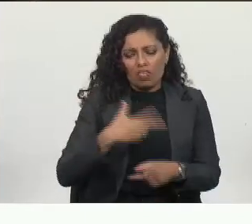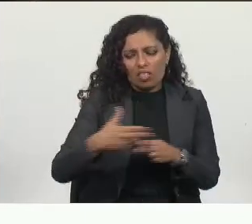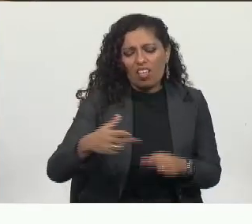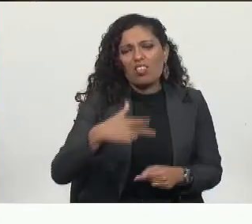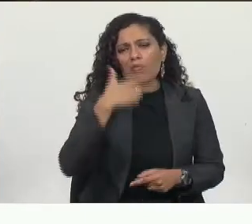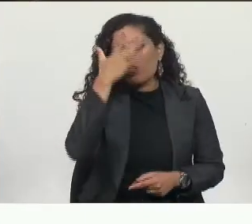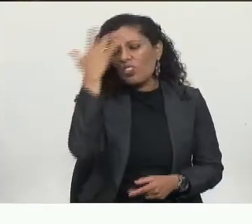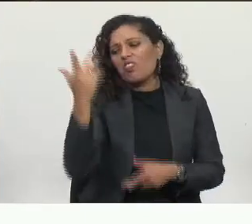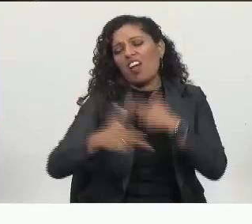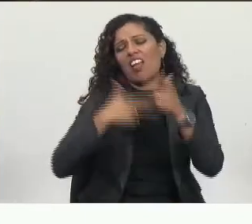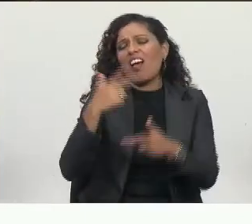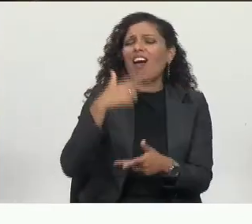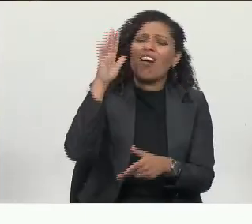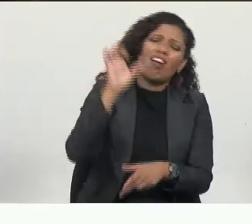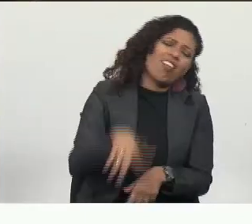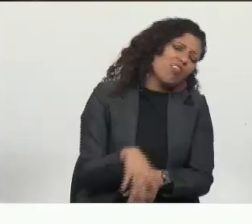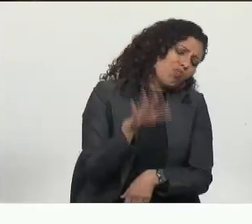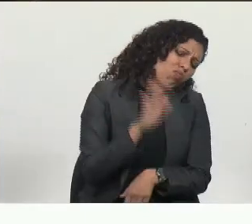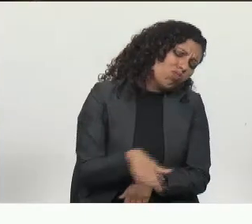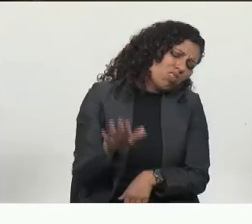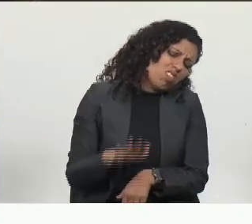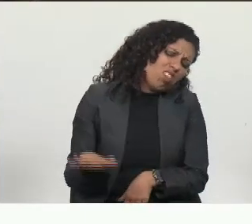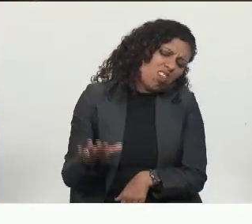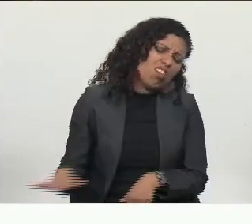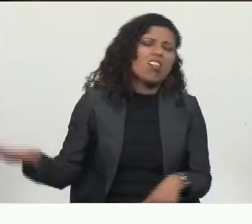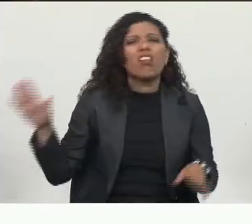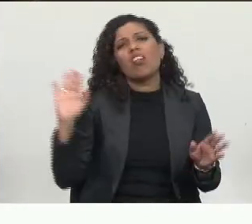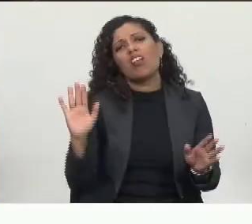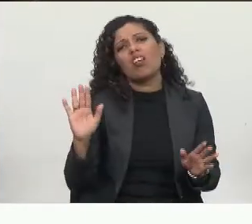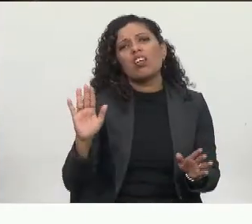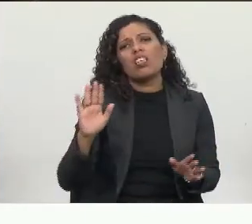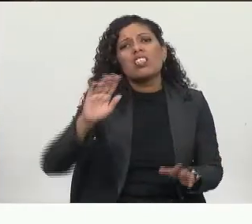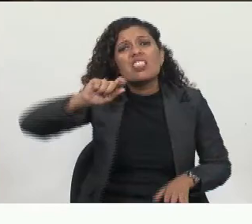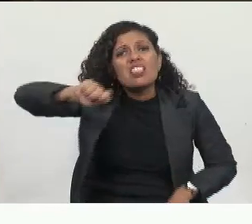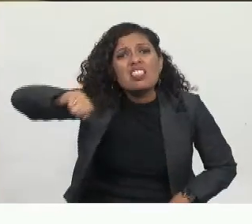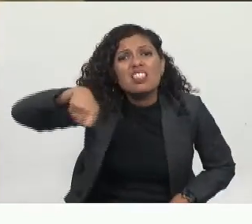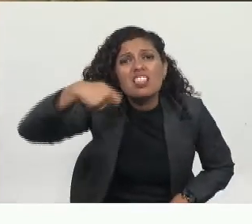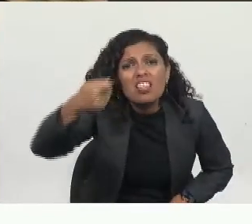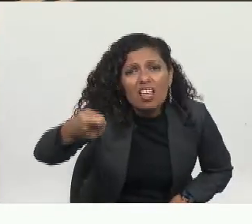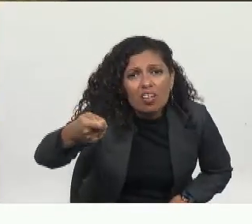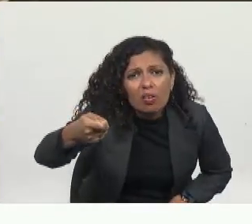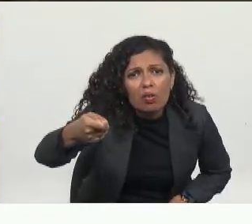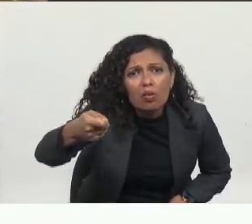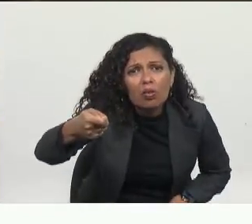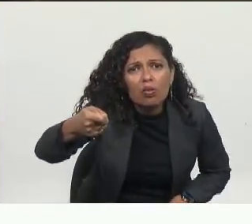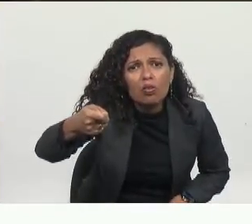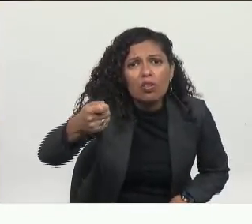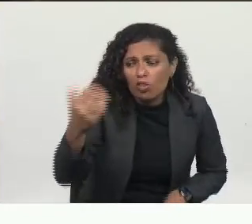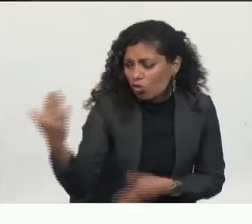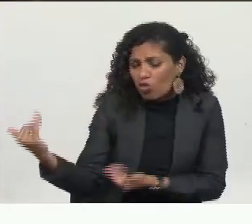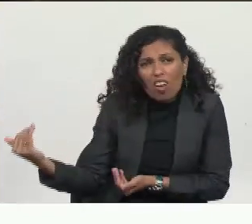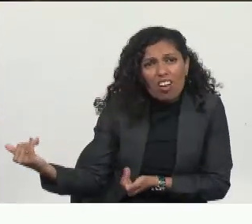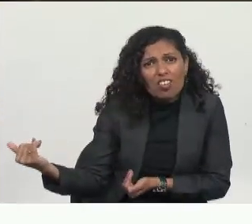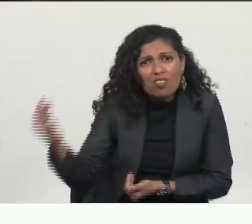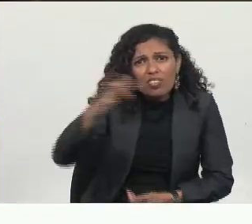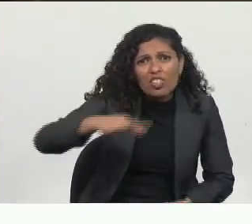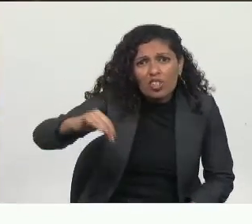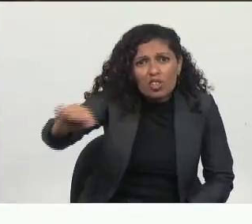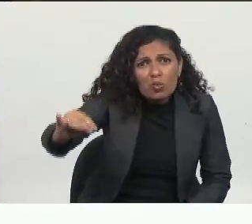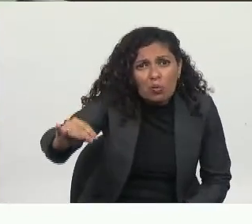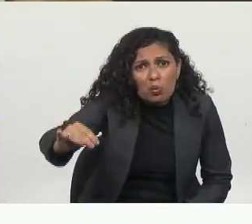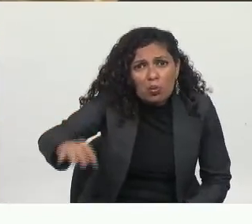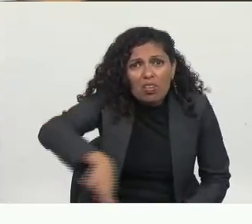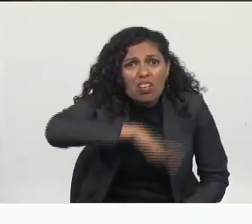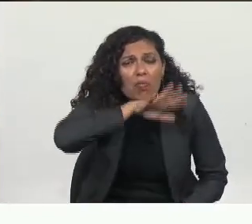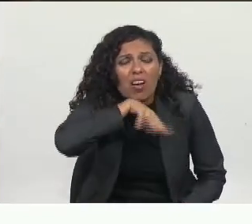aqui, que menor. A maioria ali, né, são sementes do mal, não vai servir para nada na vida, nada. E aí tem